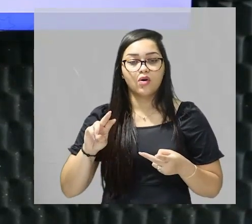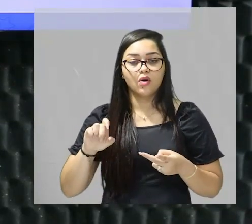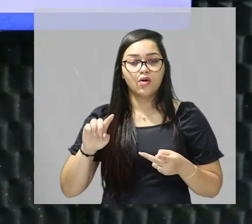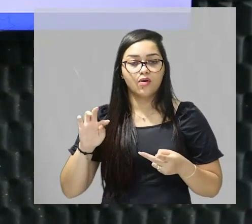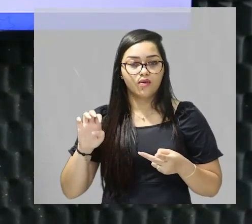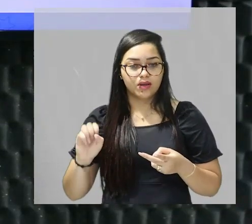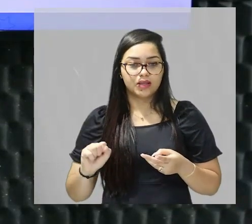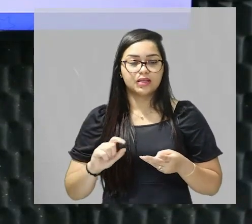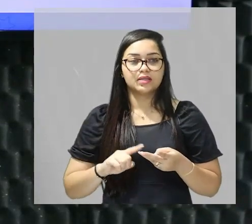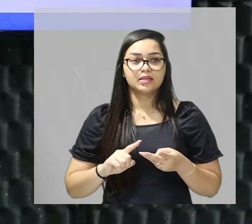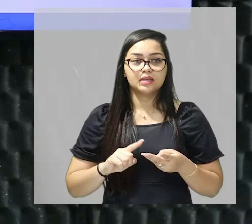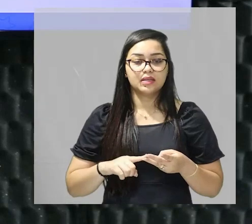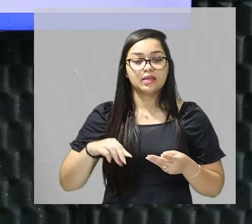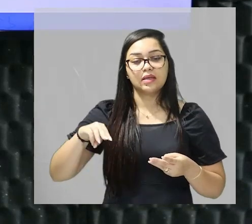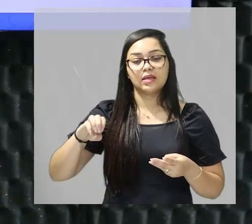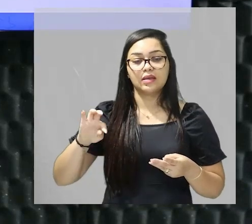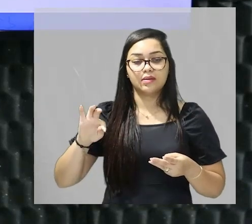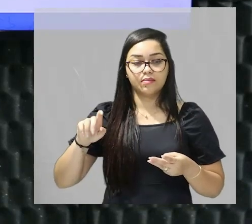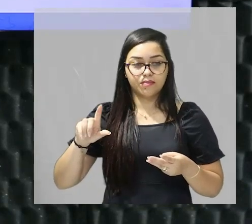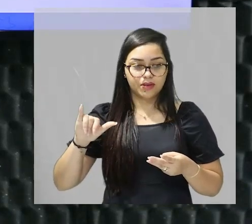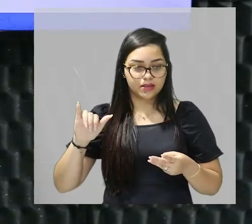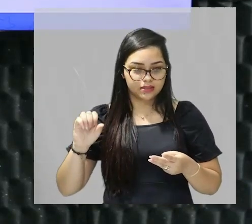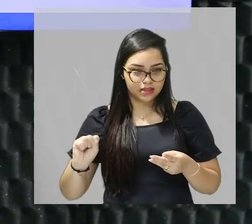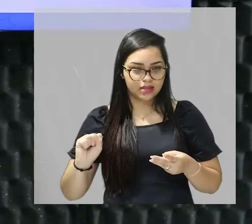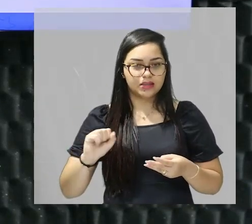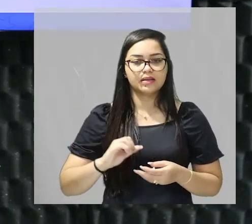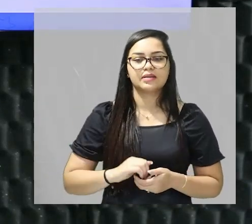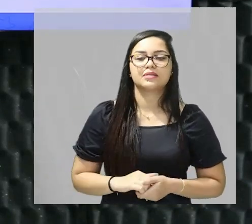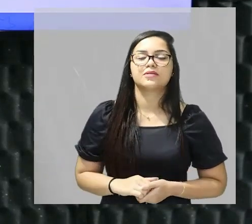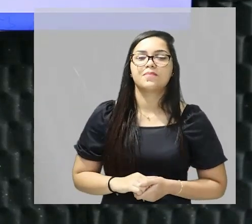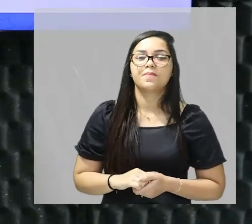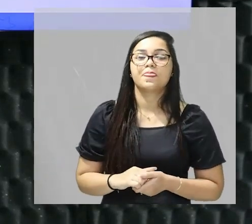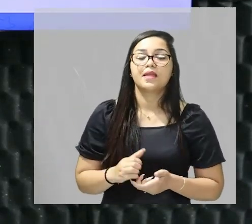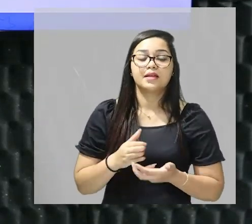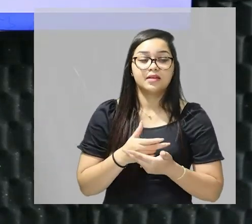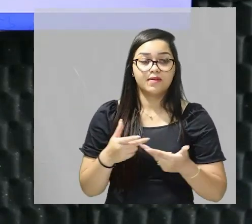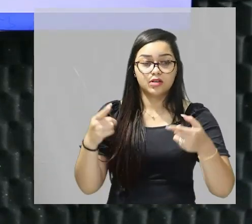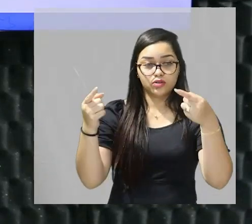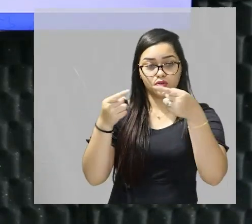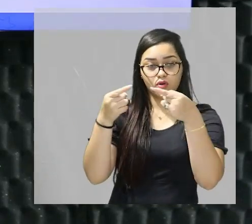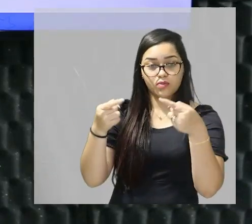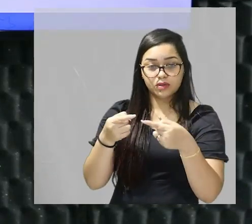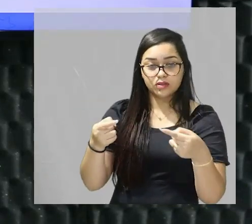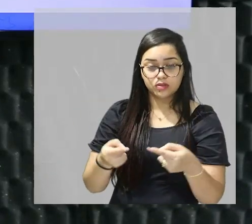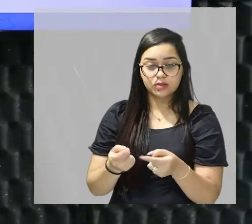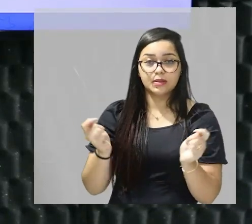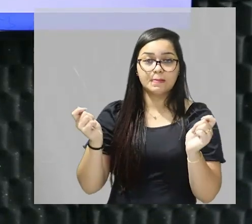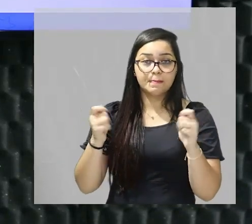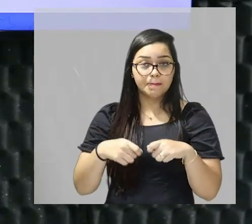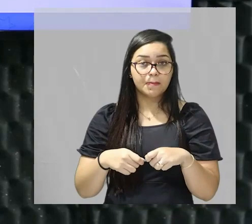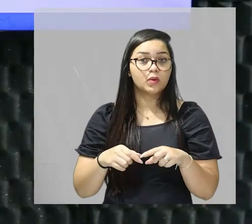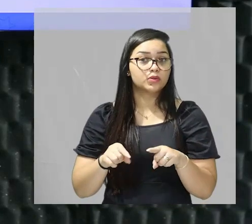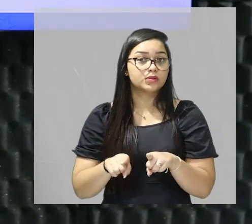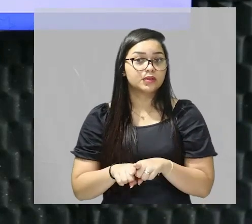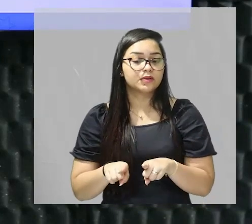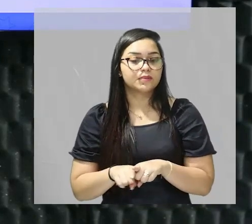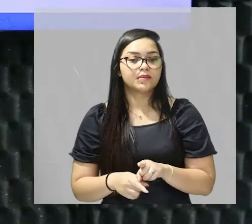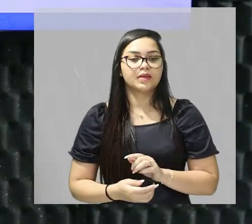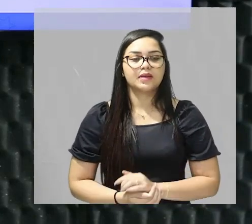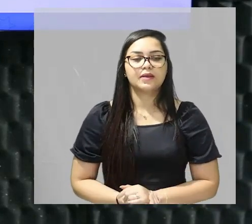e ligações metálicas, ok? As diversas combinações possíveis, ok?